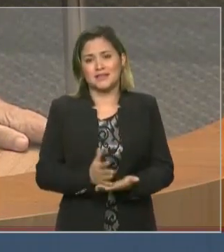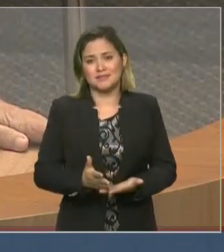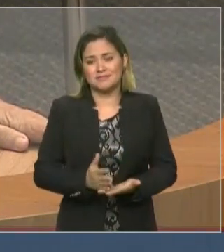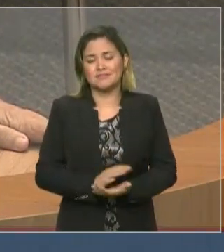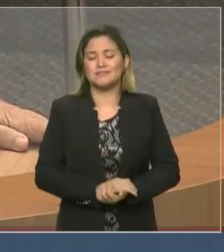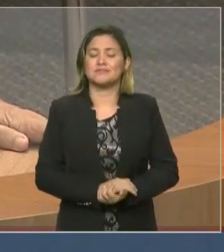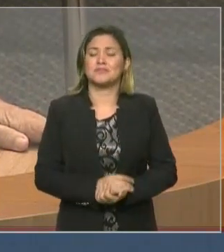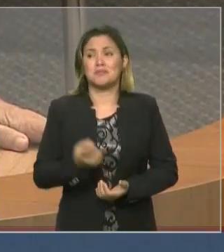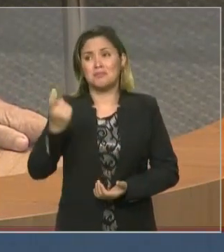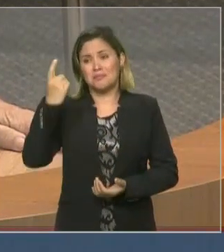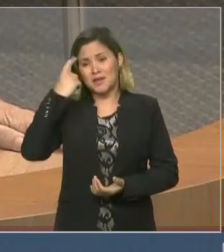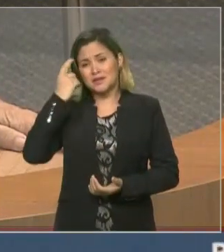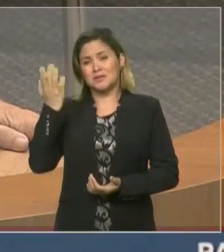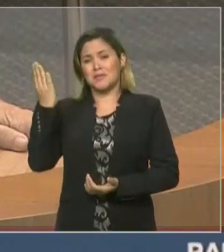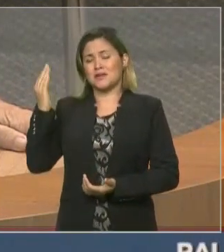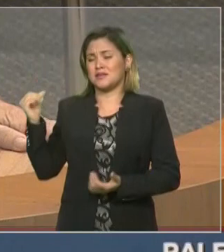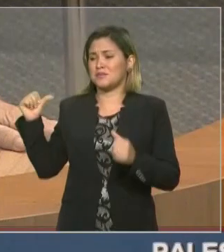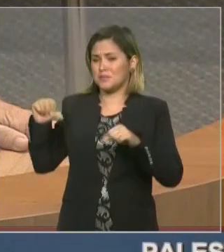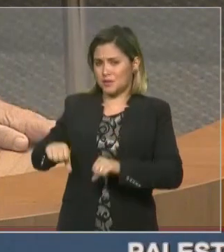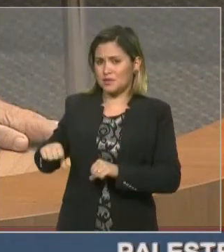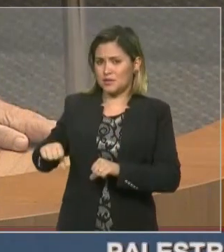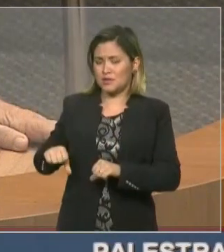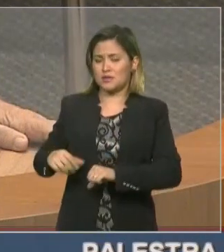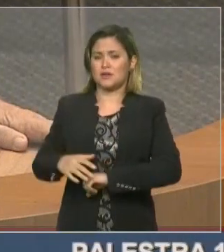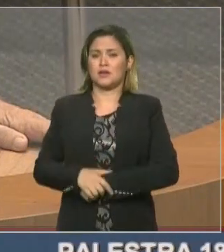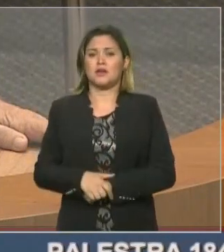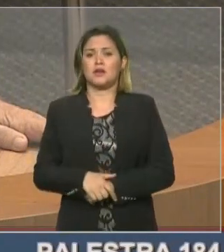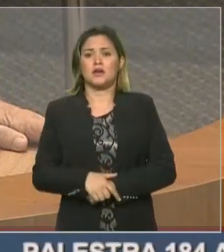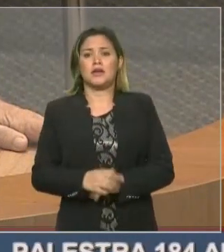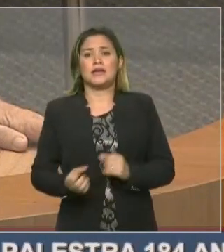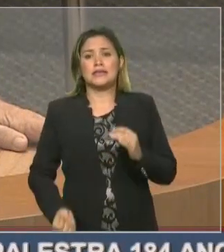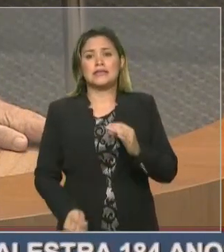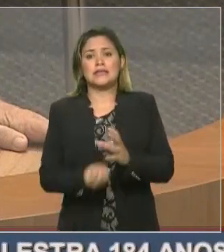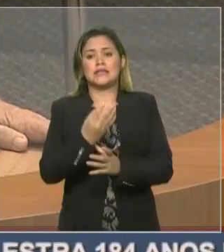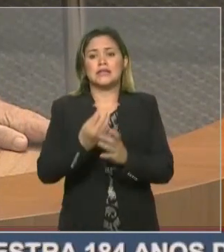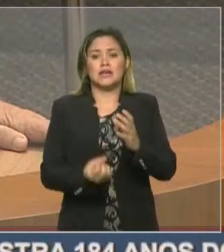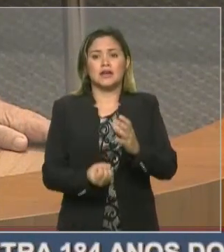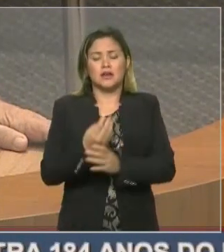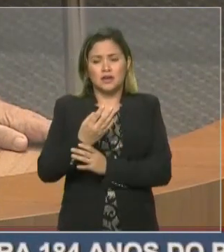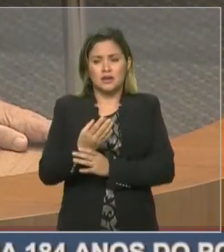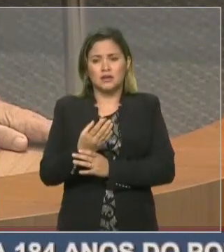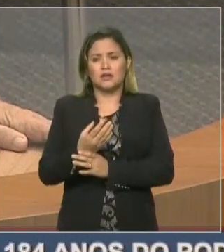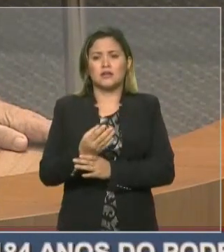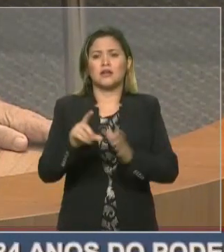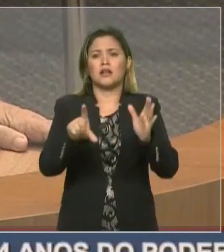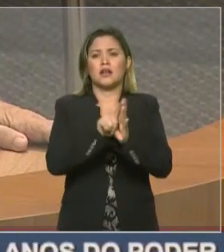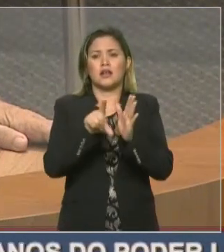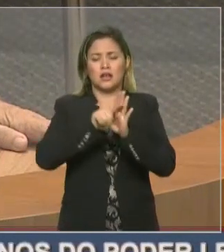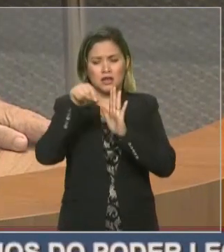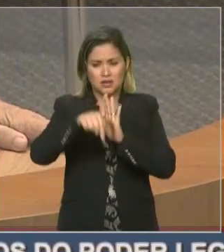Fizeram uma legislação, criaram os conselhos gerais.